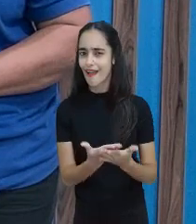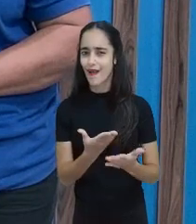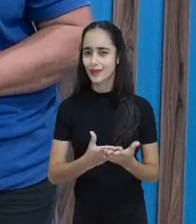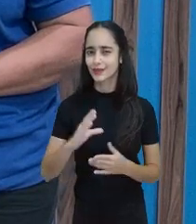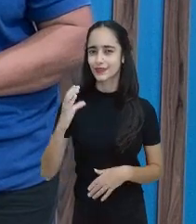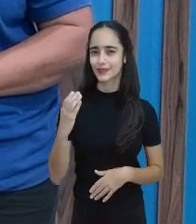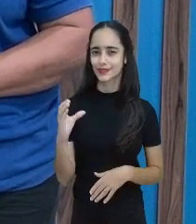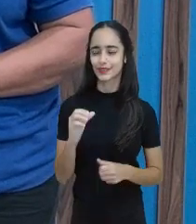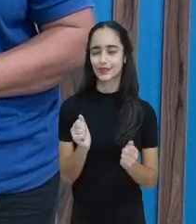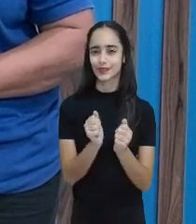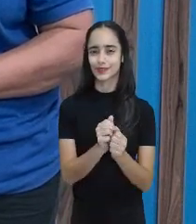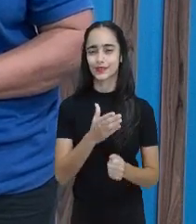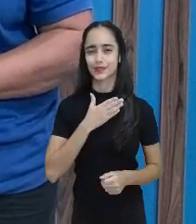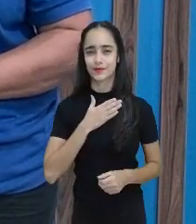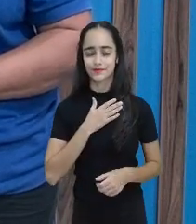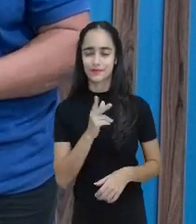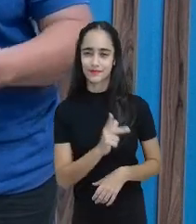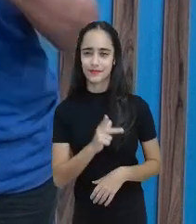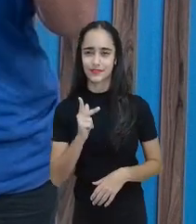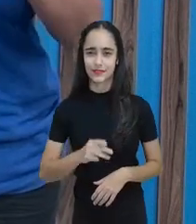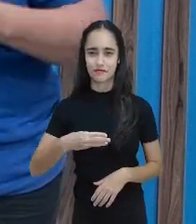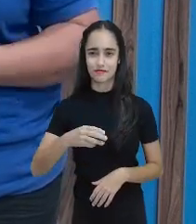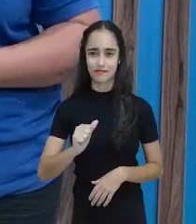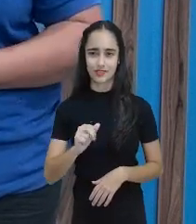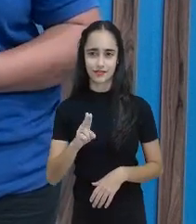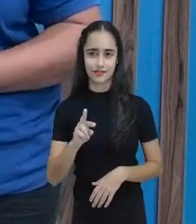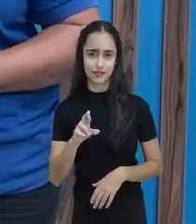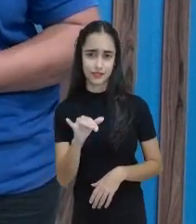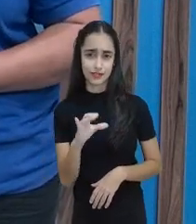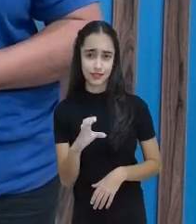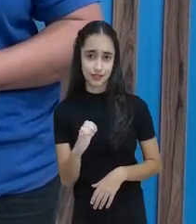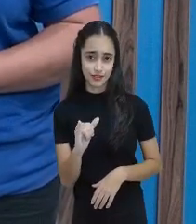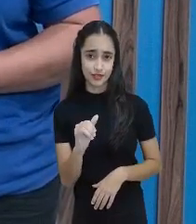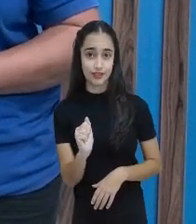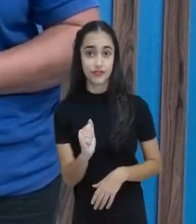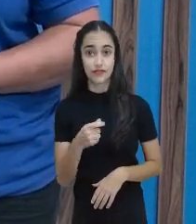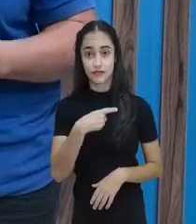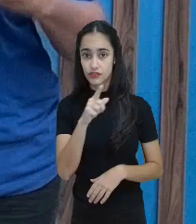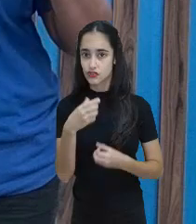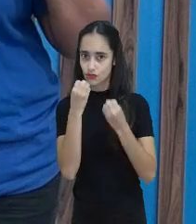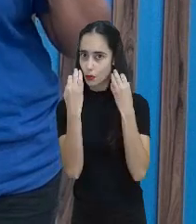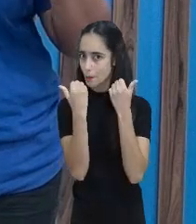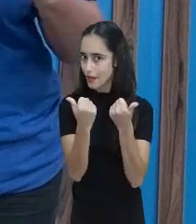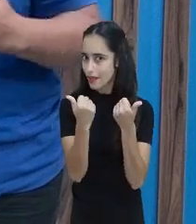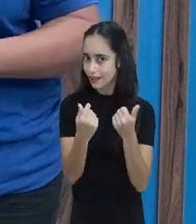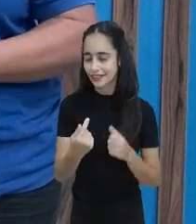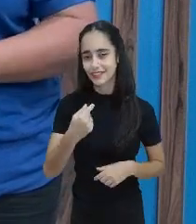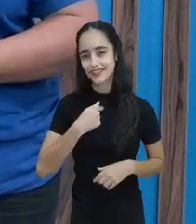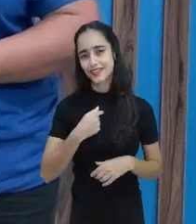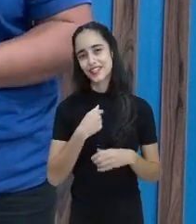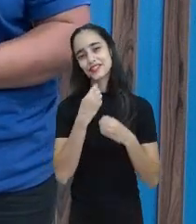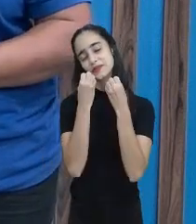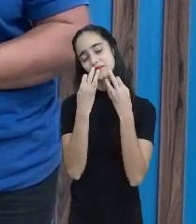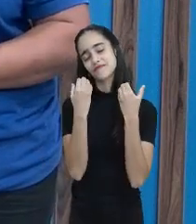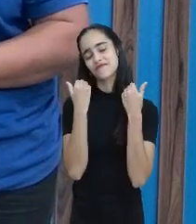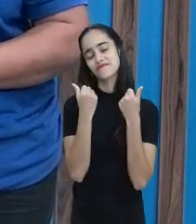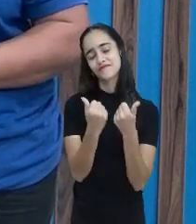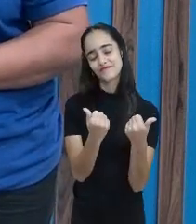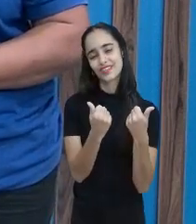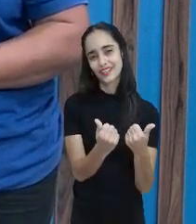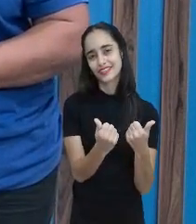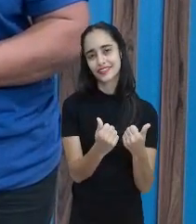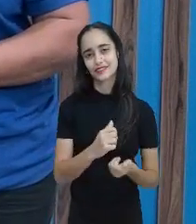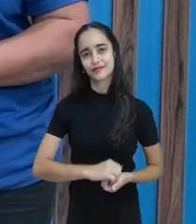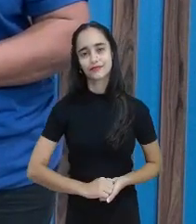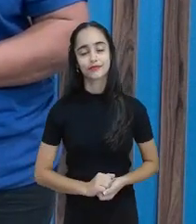com a professora Mauricéia Joana. Como vocês estão? Estão bem? Eu estou muito bem, graças a